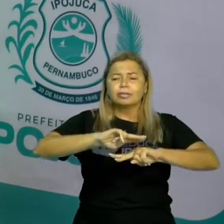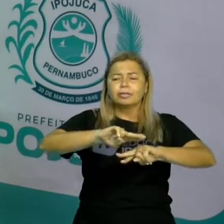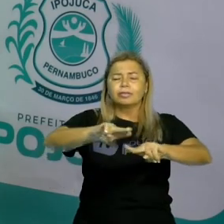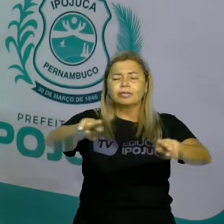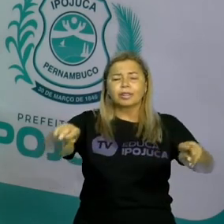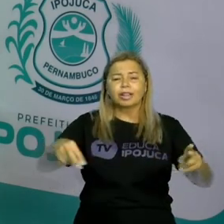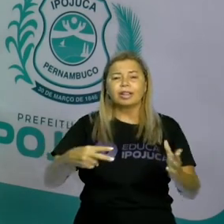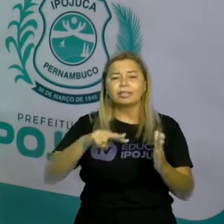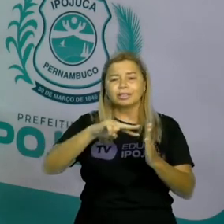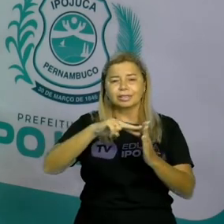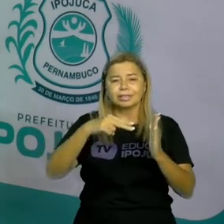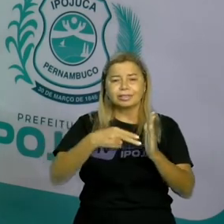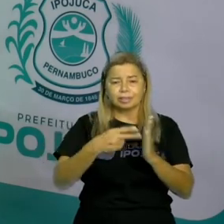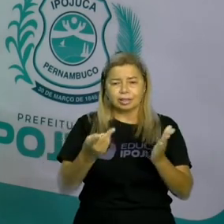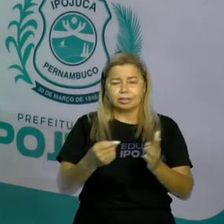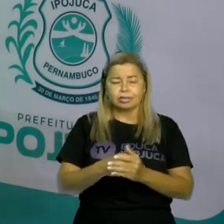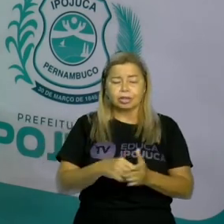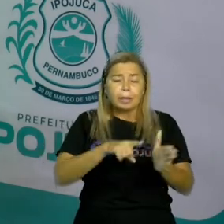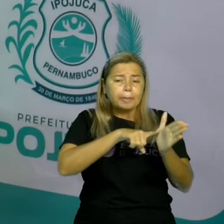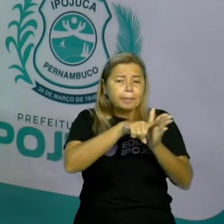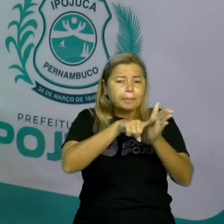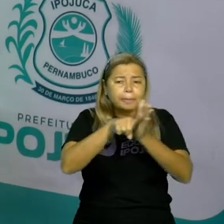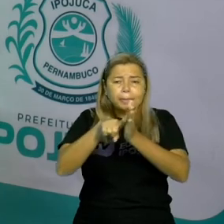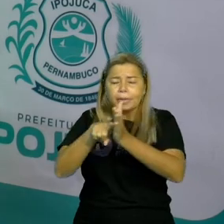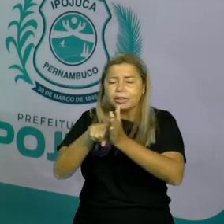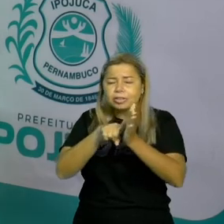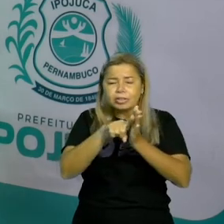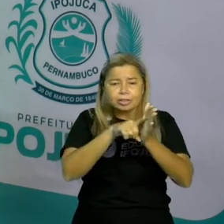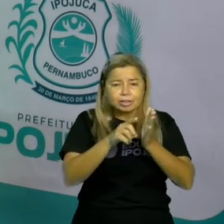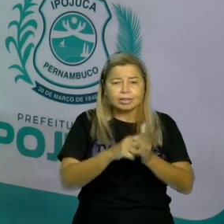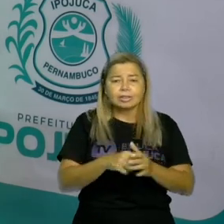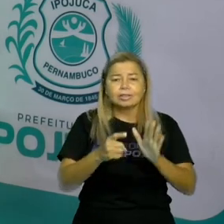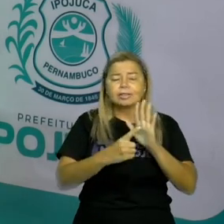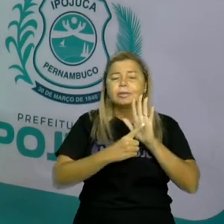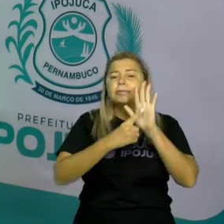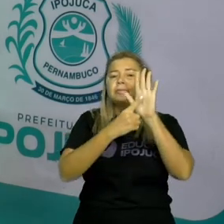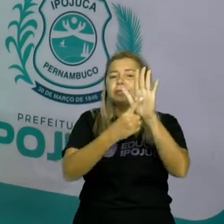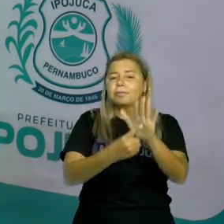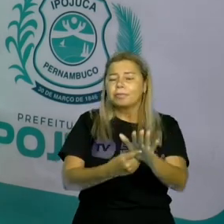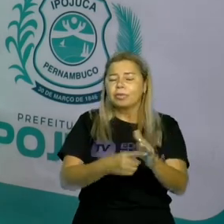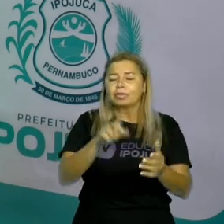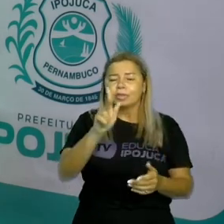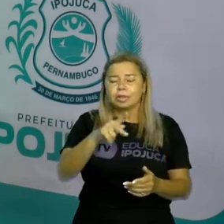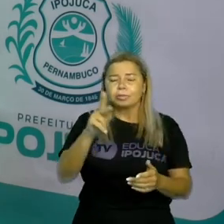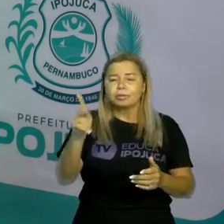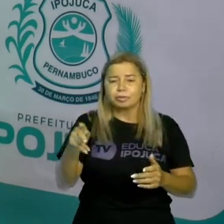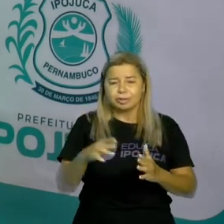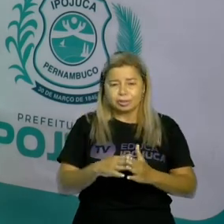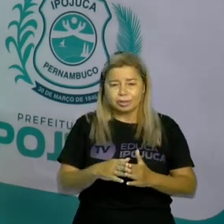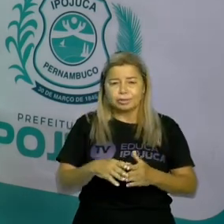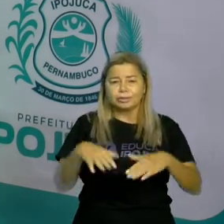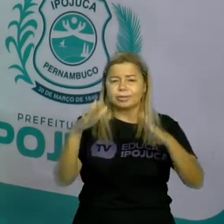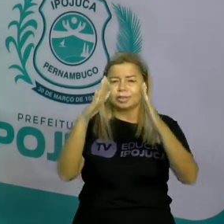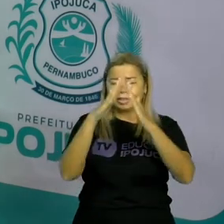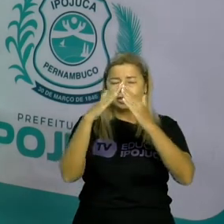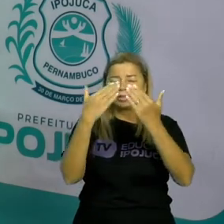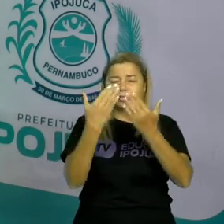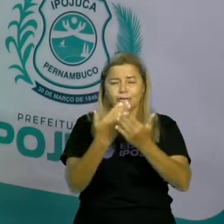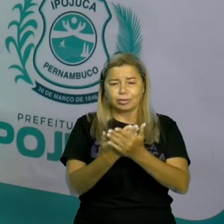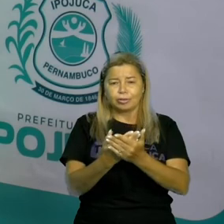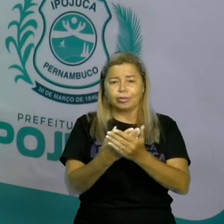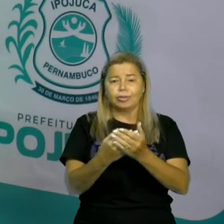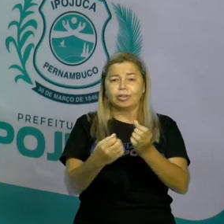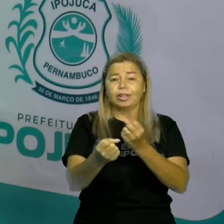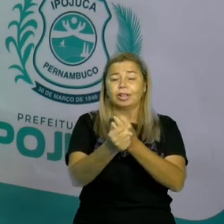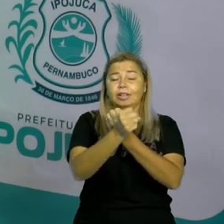Vamos pesquisar? Pesquisa alguma dessas palavras. Mostra para sua professora da aula online, leva para sua escola, se tiver nas aulas,